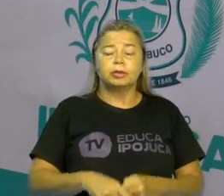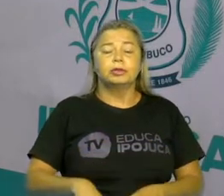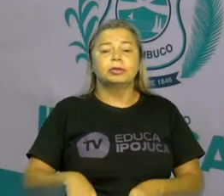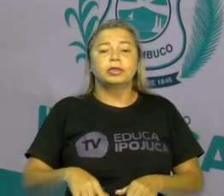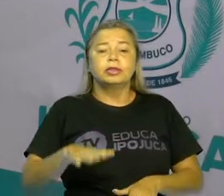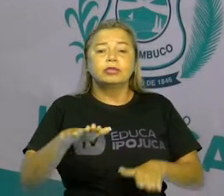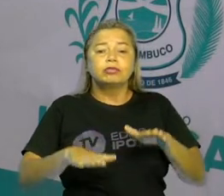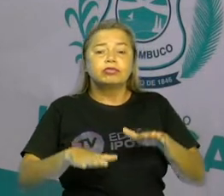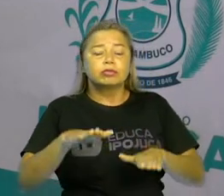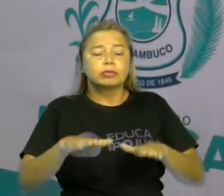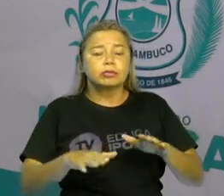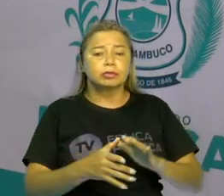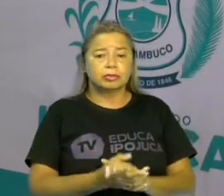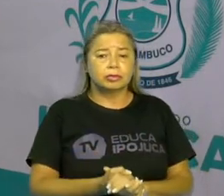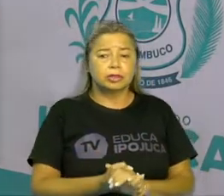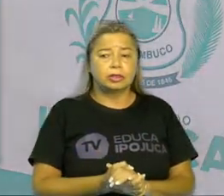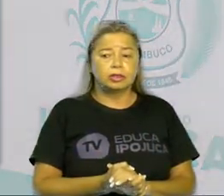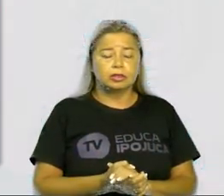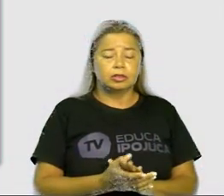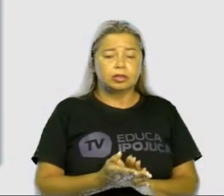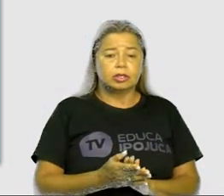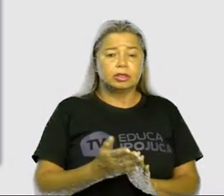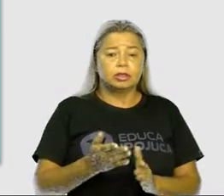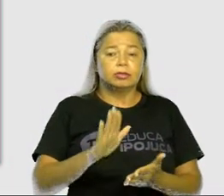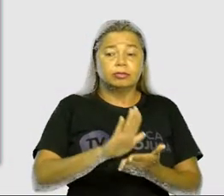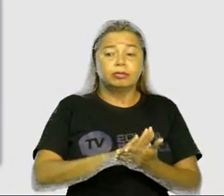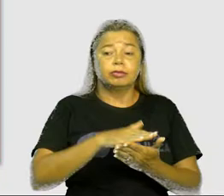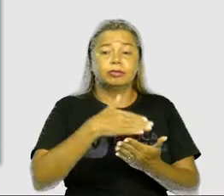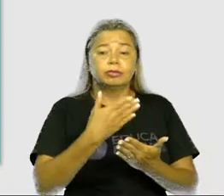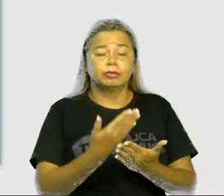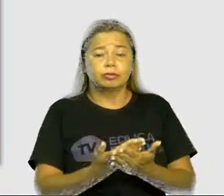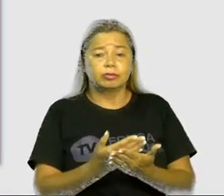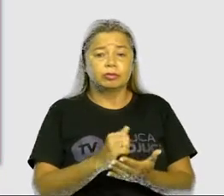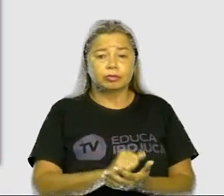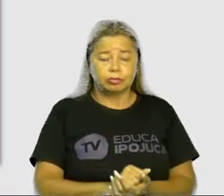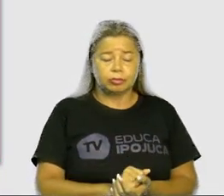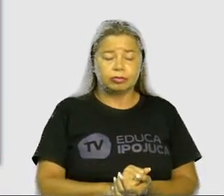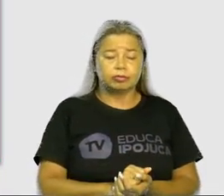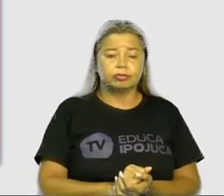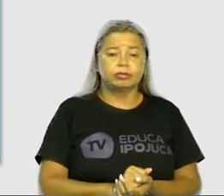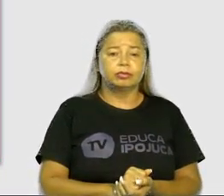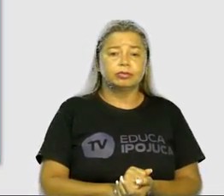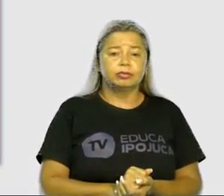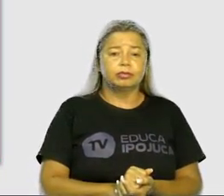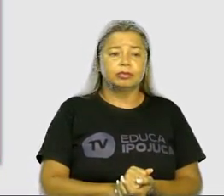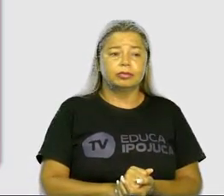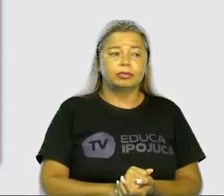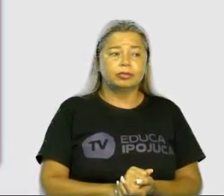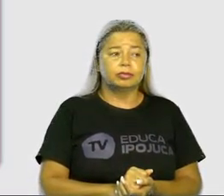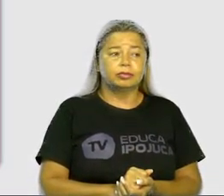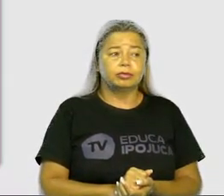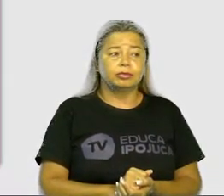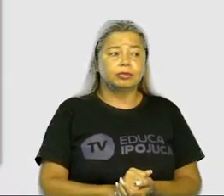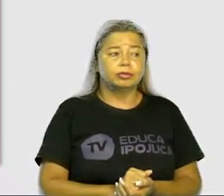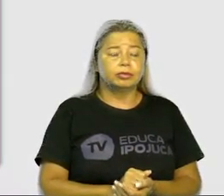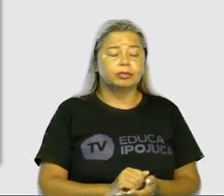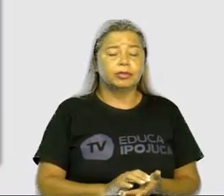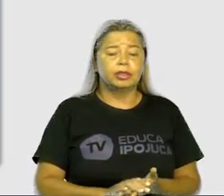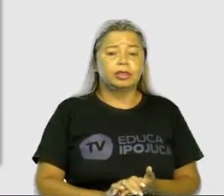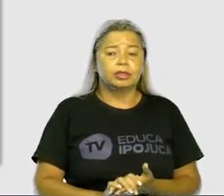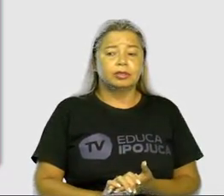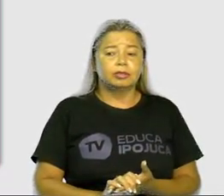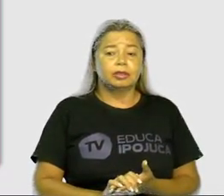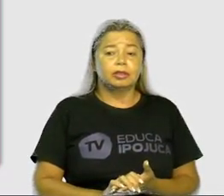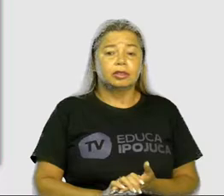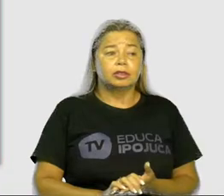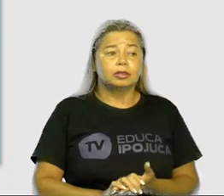bom? Quais são as traduções? Nós temos aqui, ó, o me, nós vamos traduzir como me e mim. Nós temos o